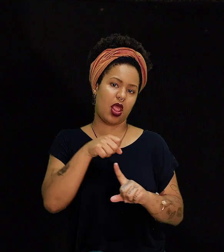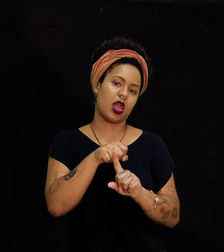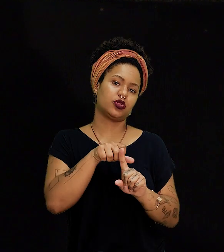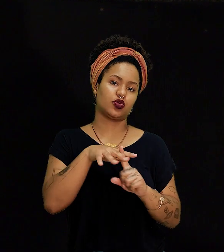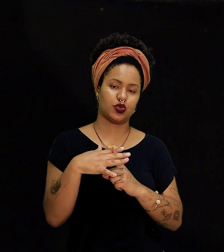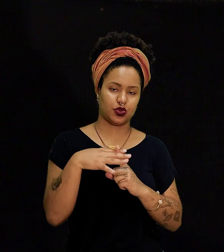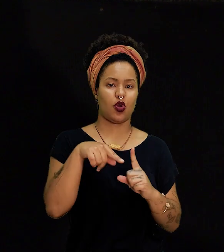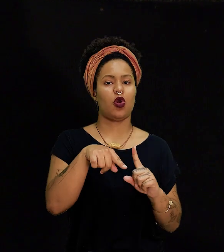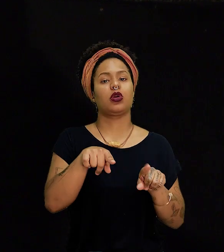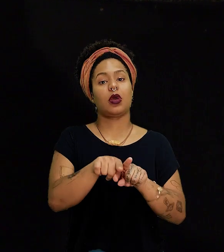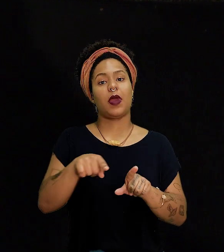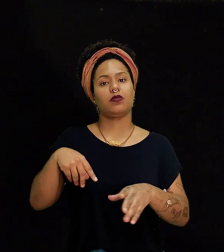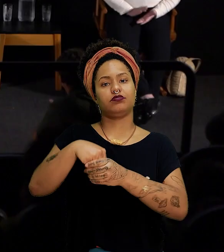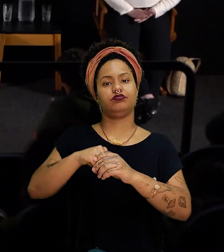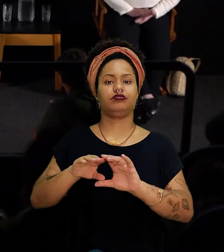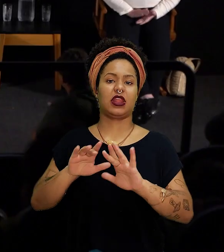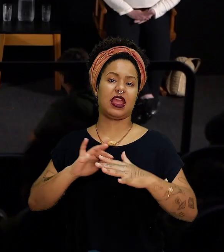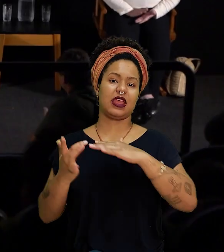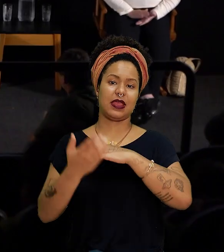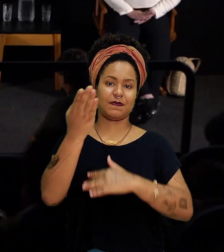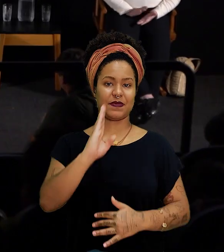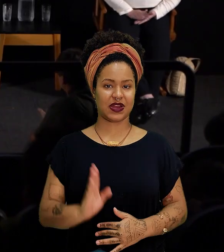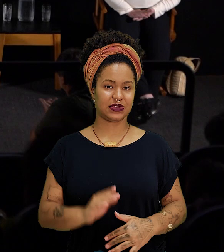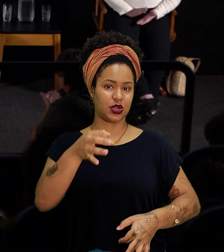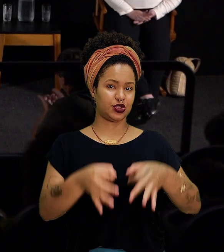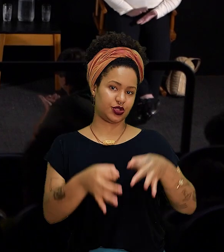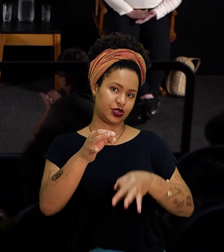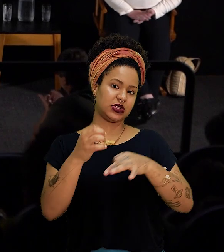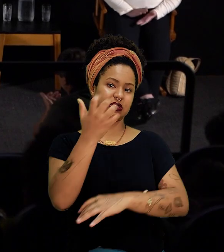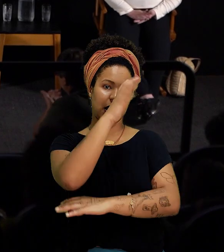socióloga e membro da Rede Brasileira de Justiça Ambiental,